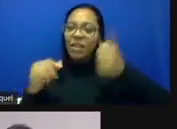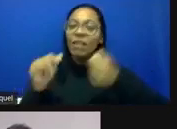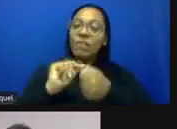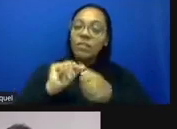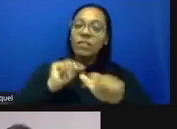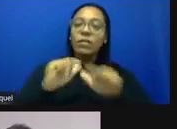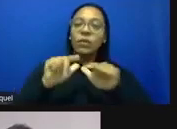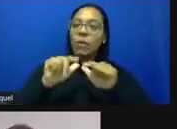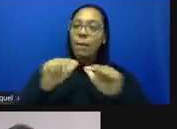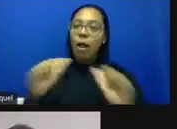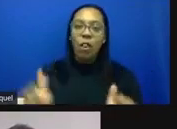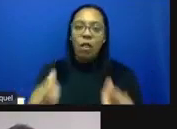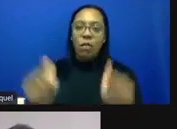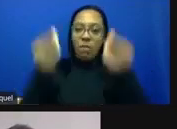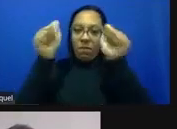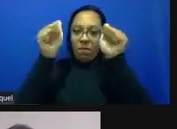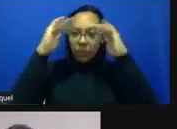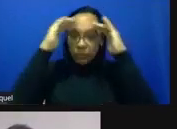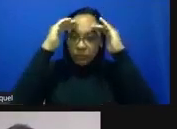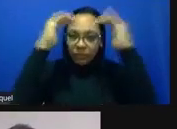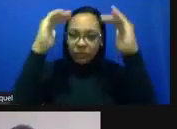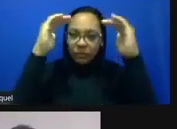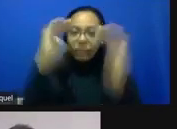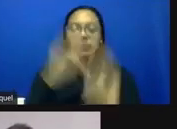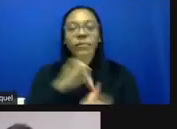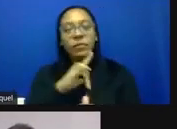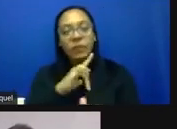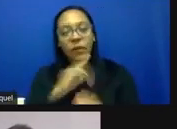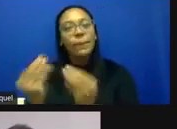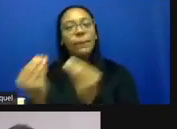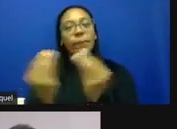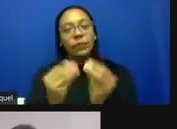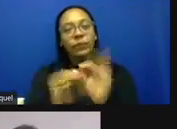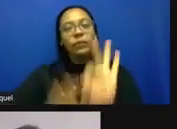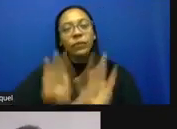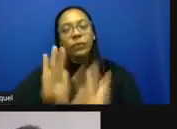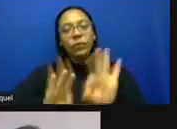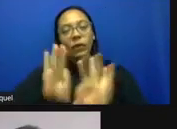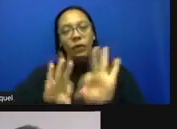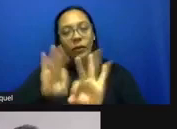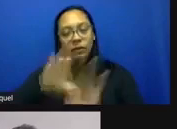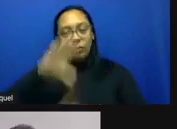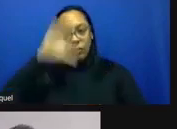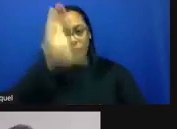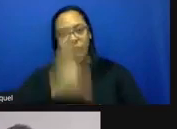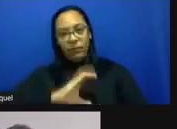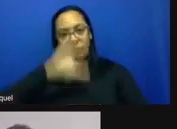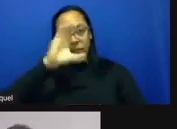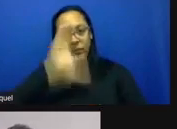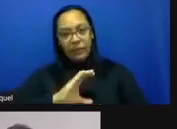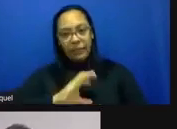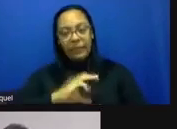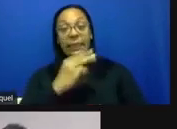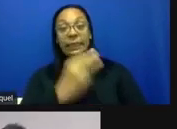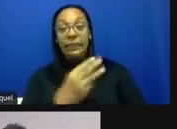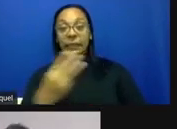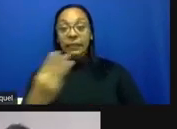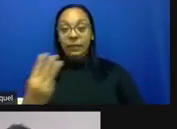respeito. Nós temos vários projetos aqui de cidadania, exatamente 33, estamos prestes a